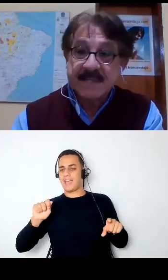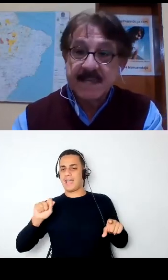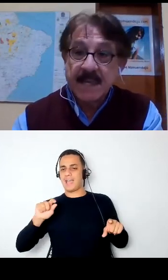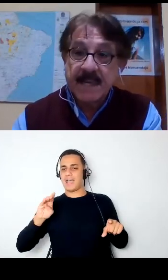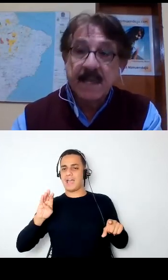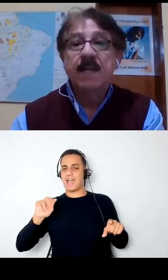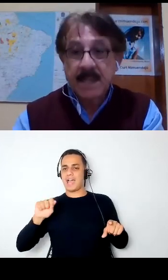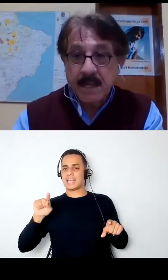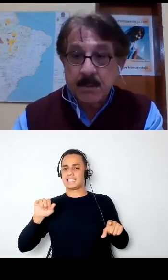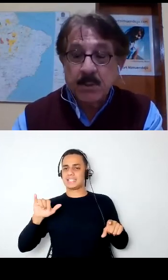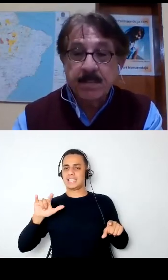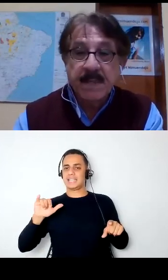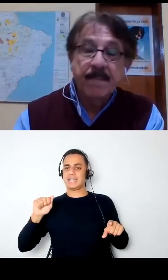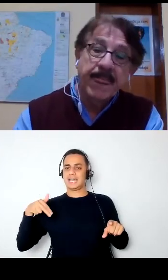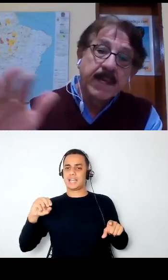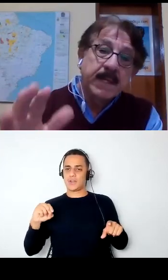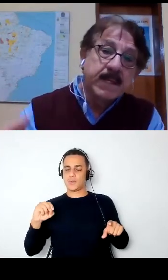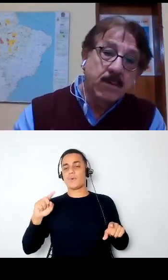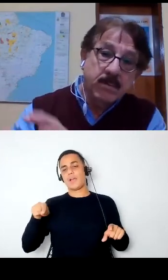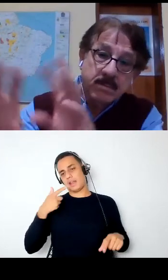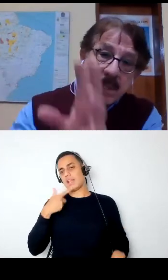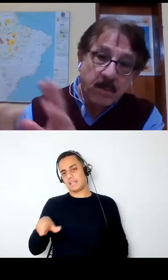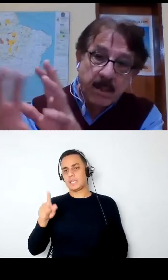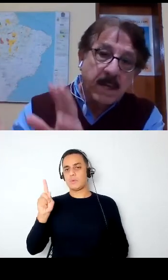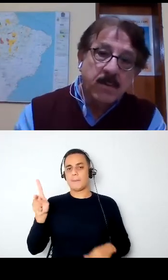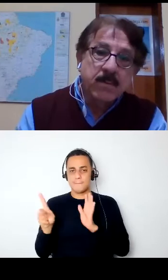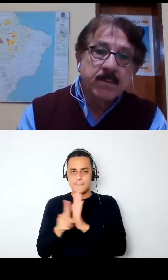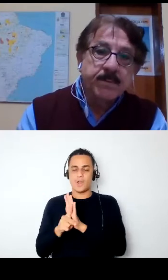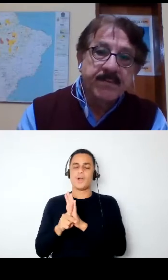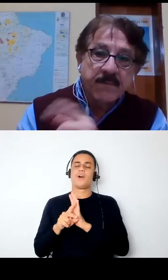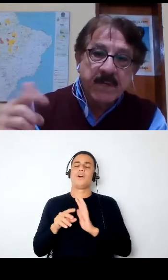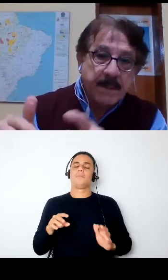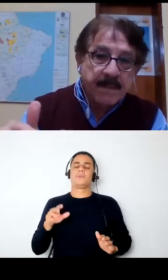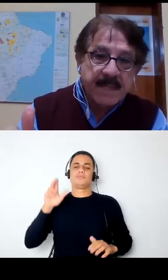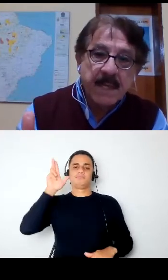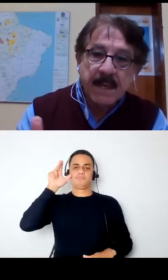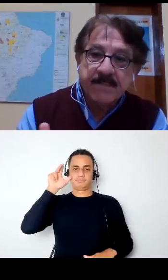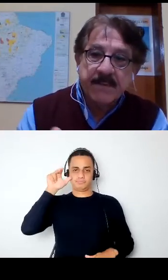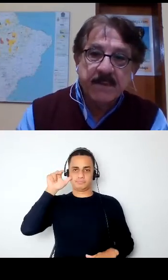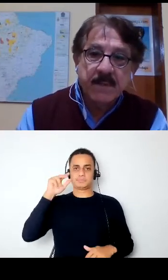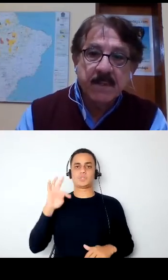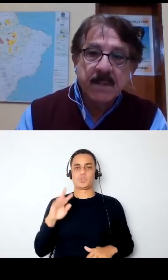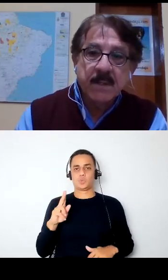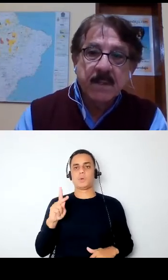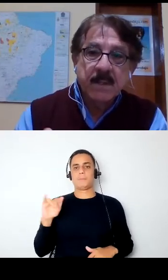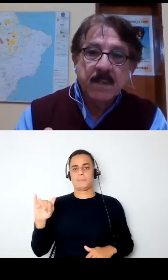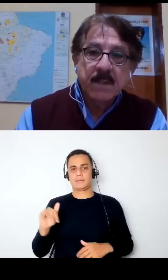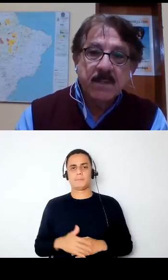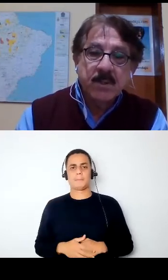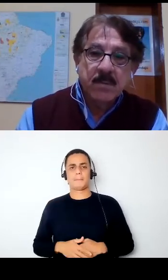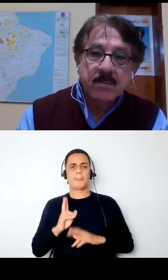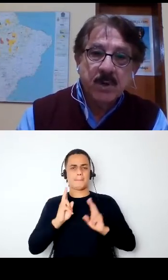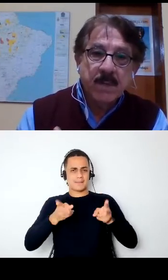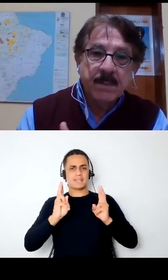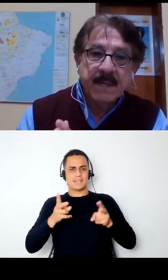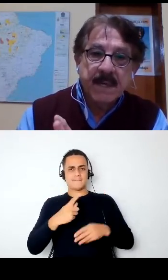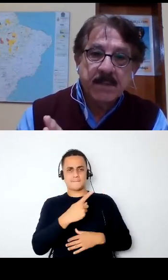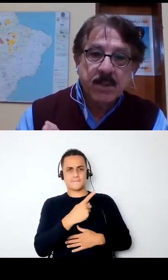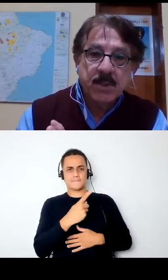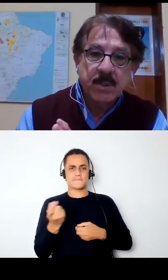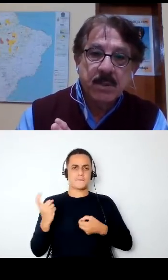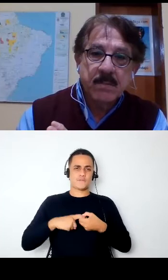língua brasílica, que era a língua tupi. Então, tem uma... Por favor, ainda mantém lá, por favor. Só um toque